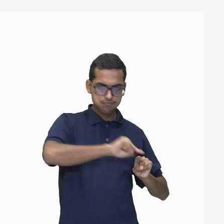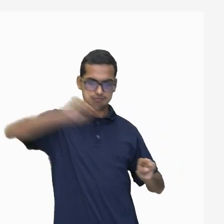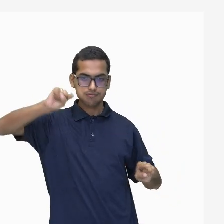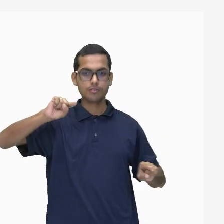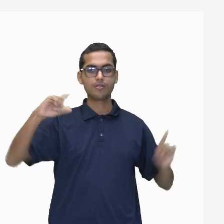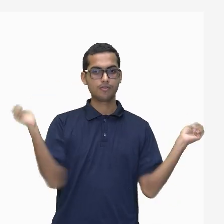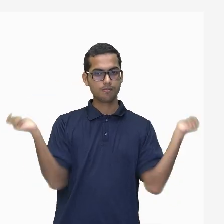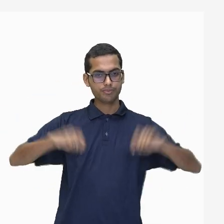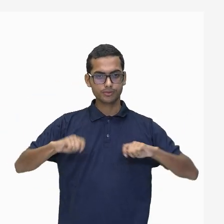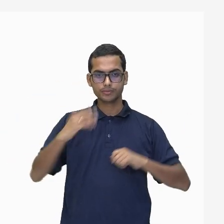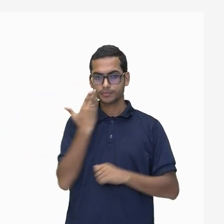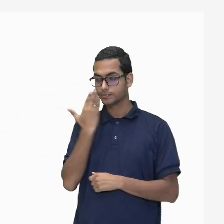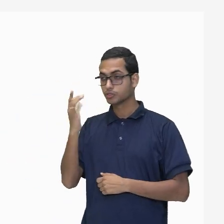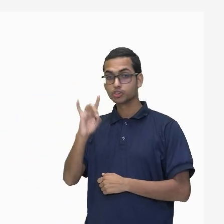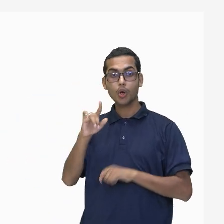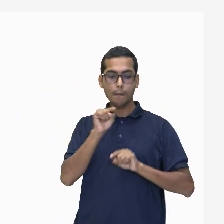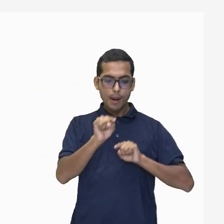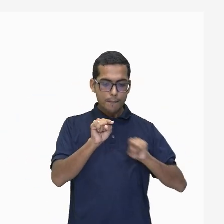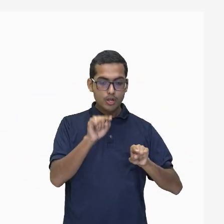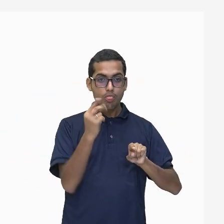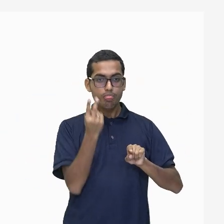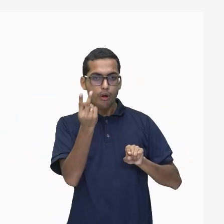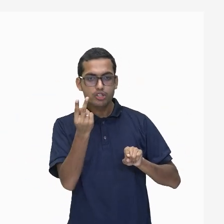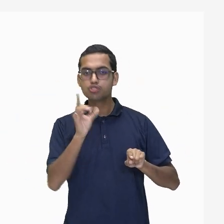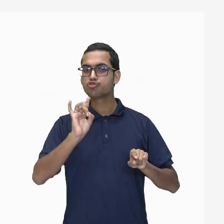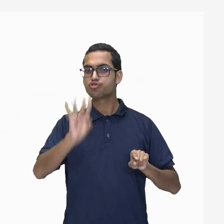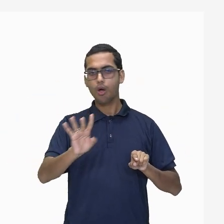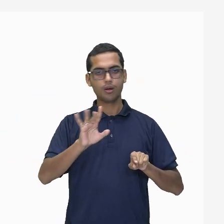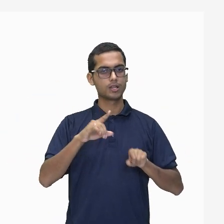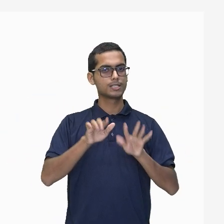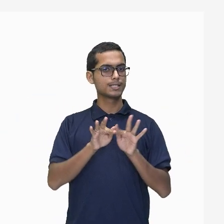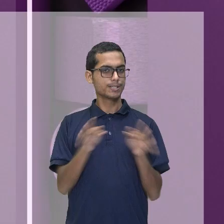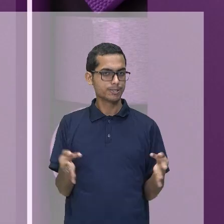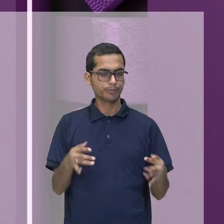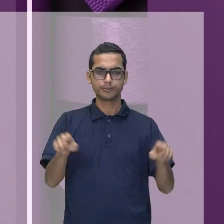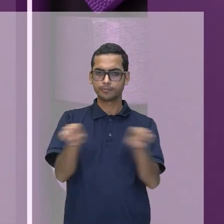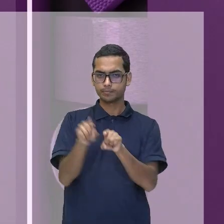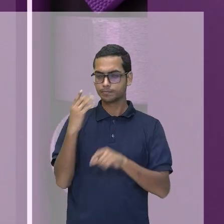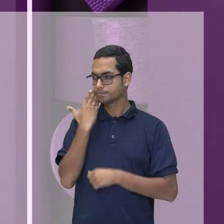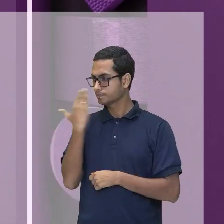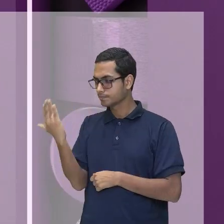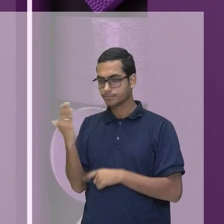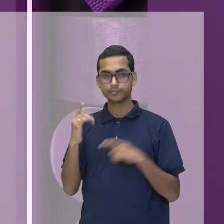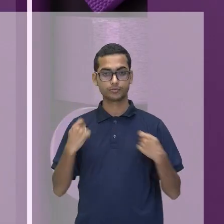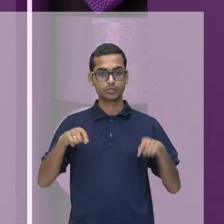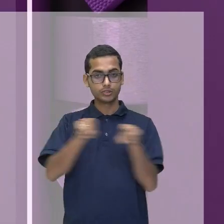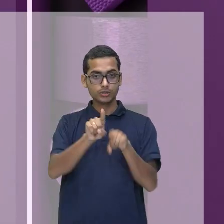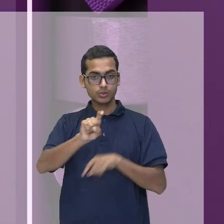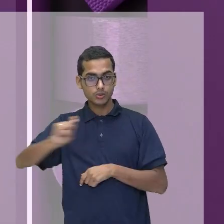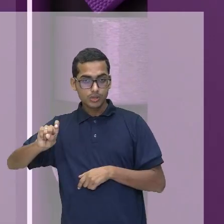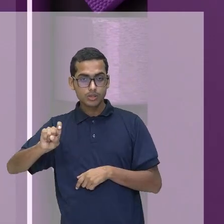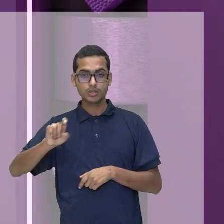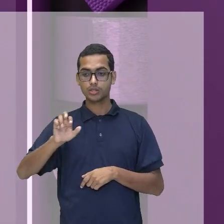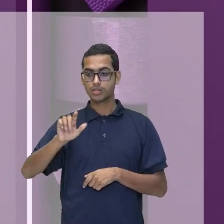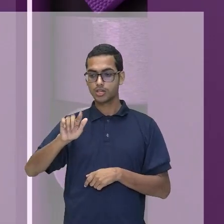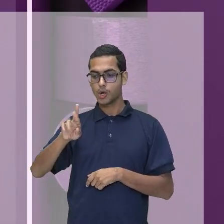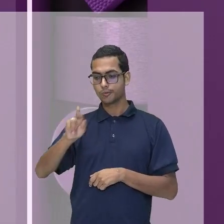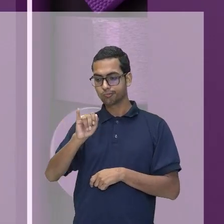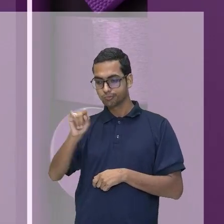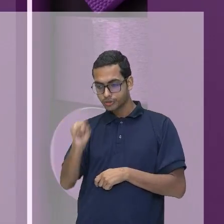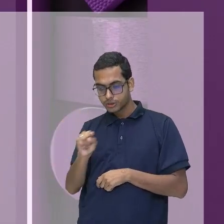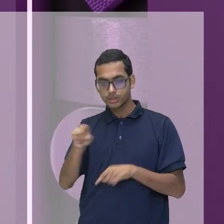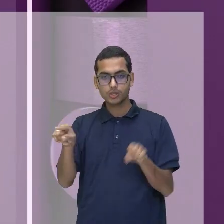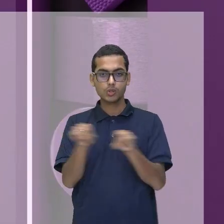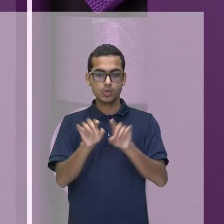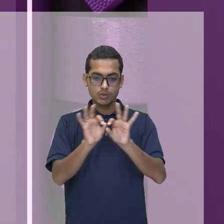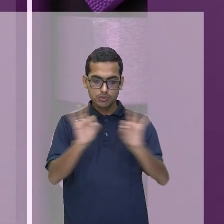precisa de 2 pontos. Você precisa da raiz, que é onde vai tocar o eixo de x, e você precisa do que mais? Você